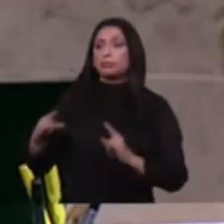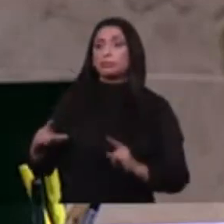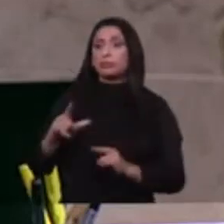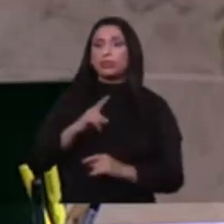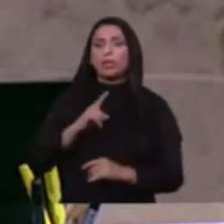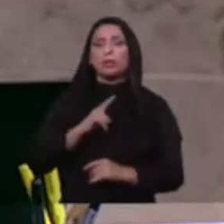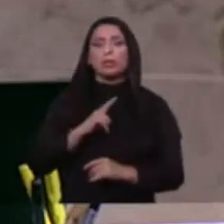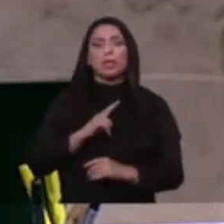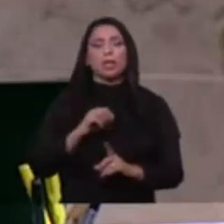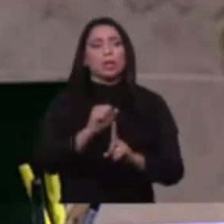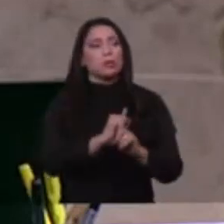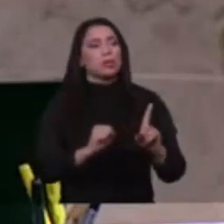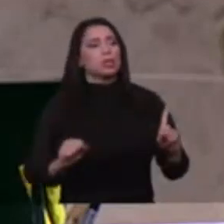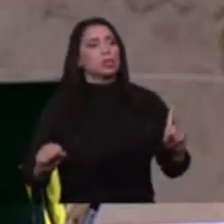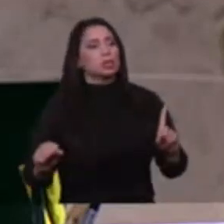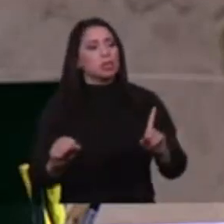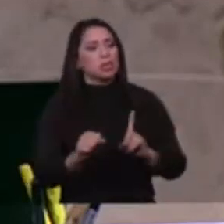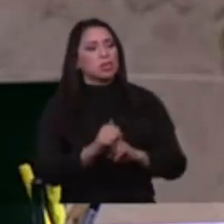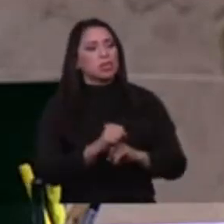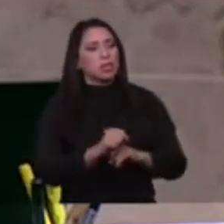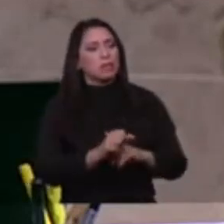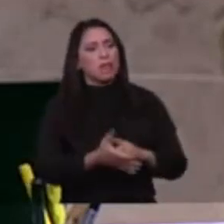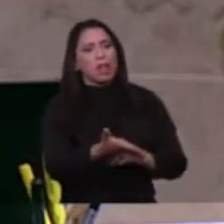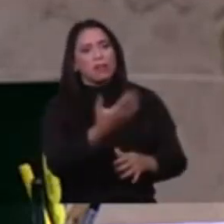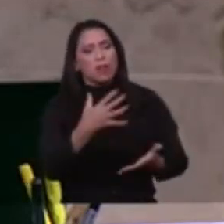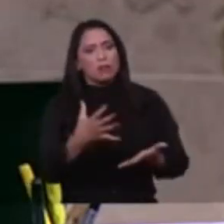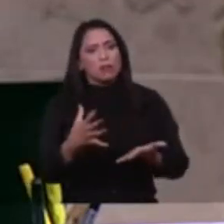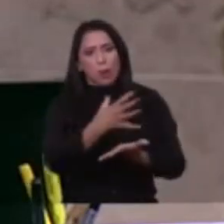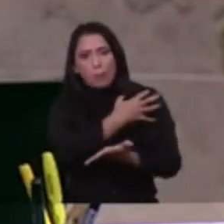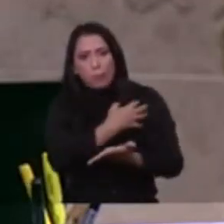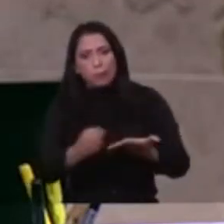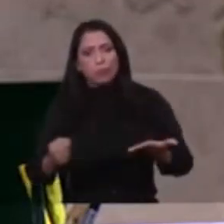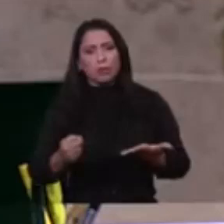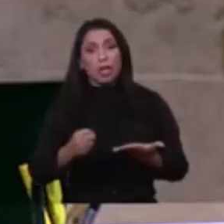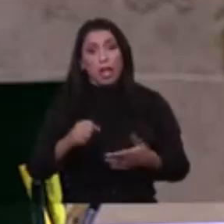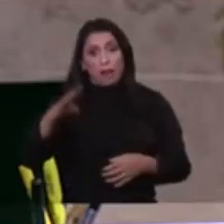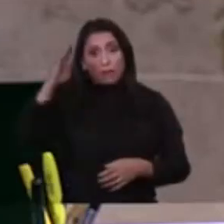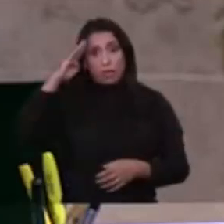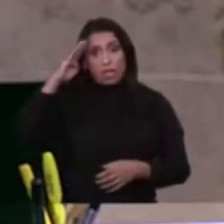comoção social e fomentar a tomada de poder pelas Forças Armadas.